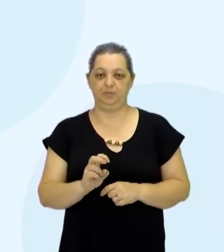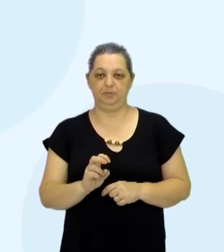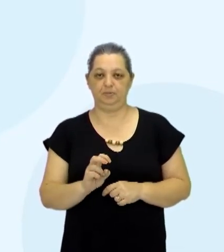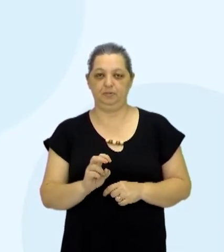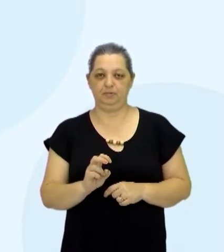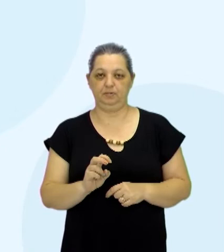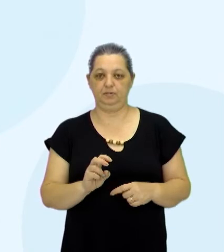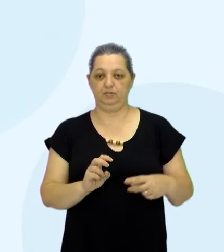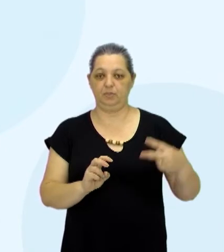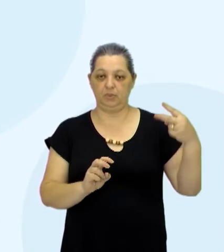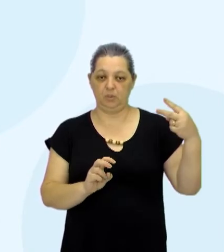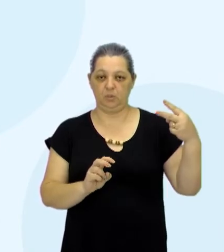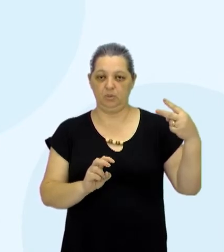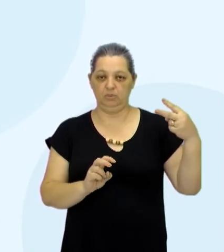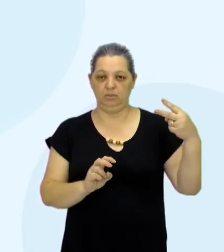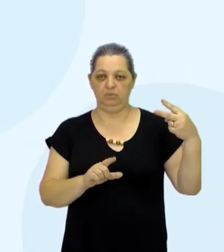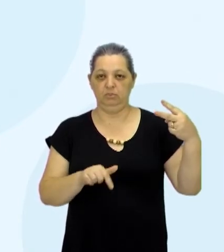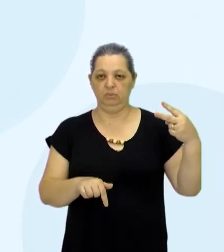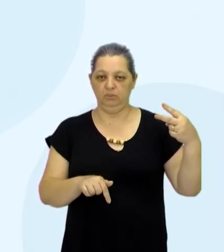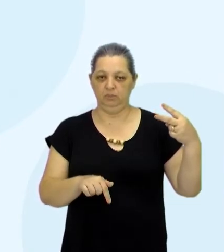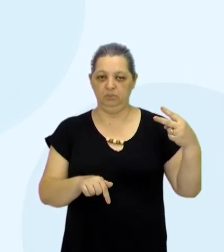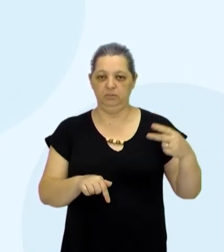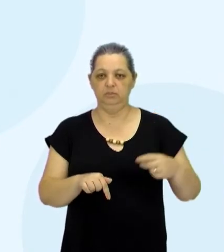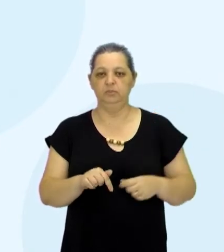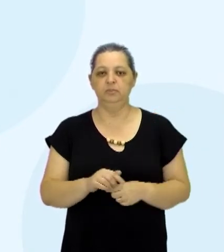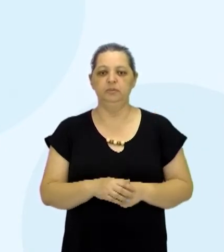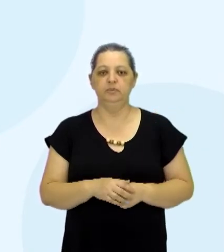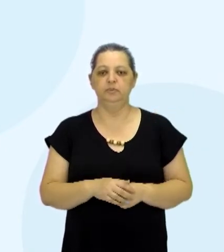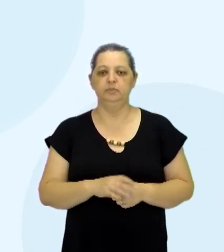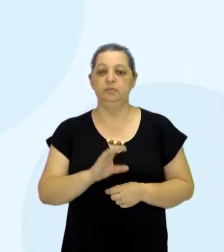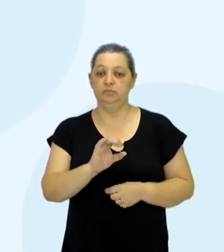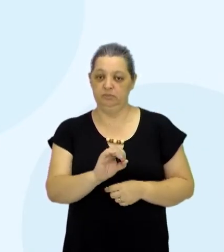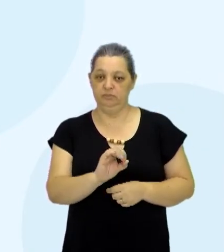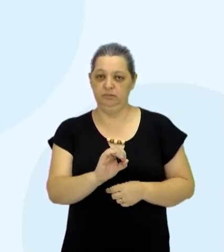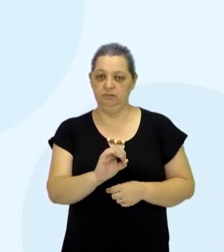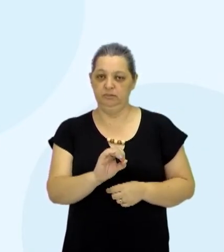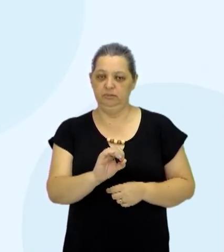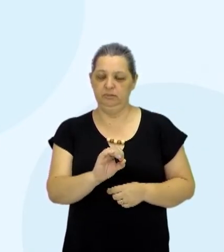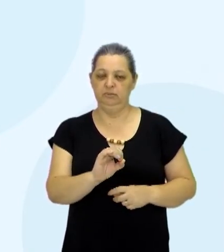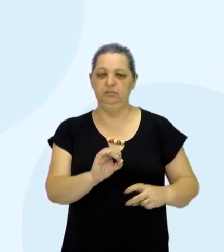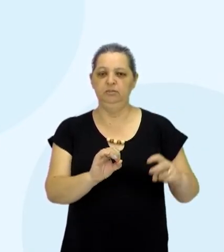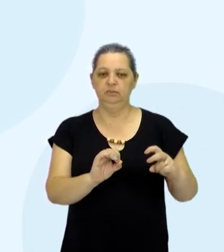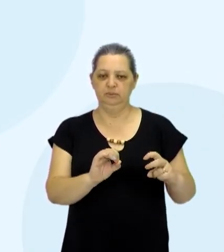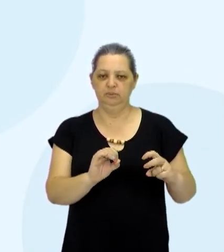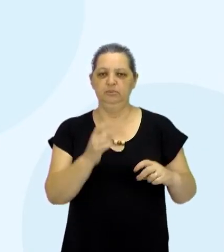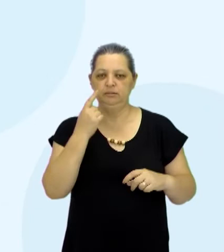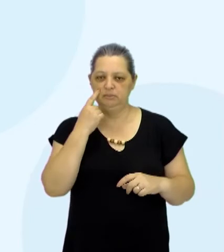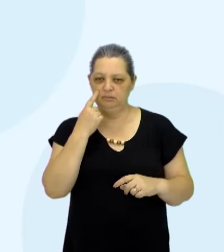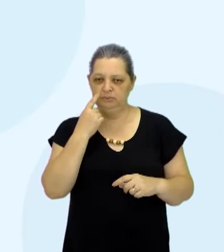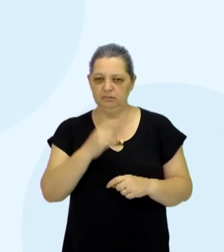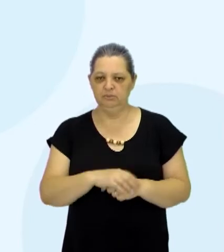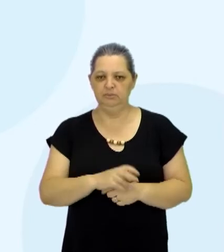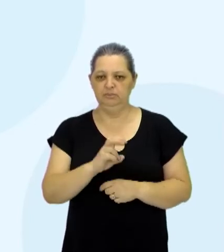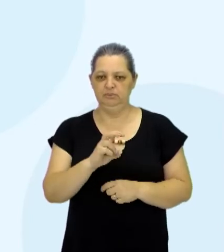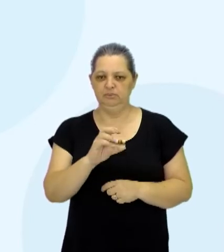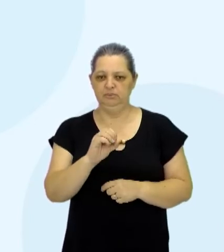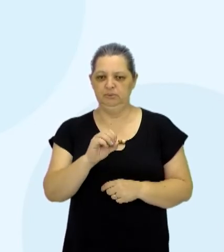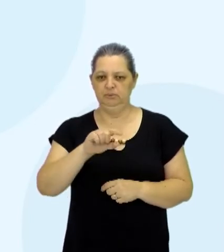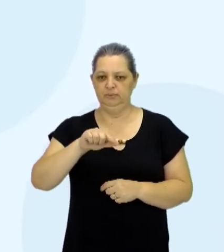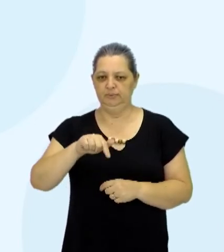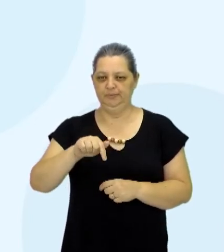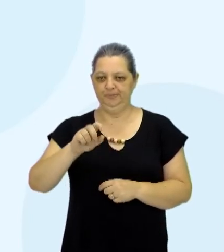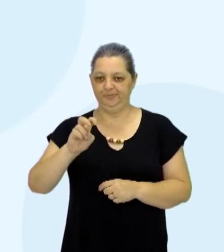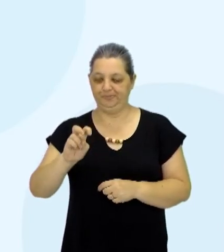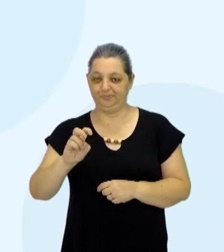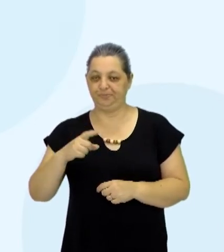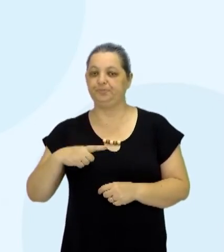1, 5, mais 2, 7. 5 vezes 0, 0. 5 vezes 1, 5. Tá, então aqui deu 507.500. Opa, mas